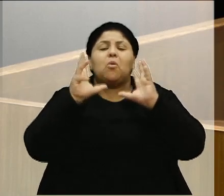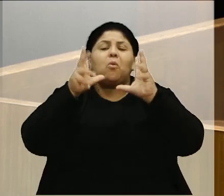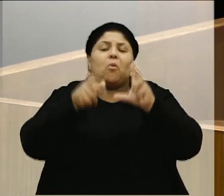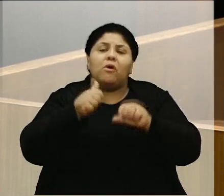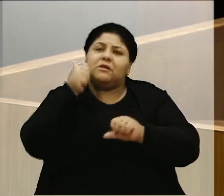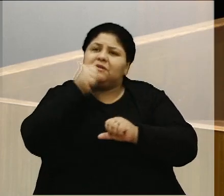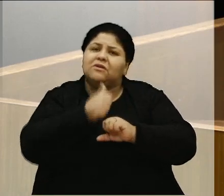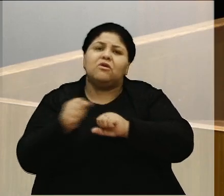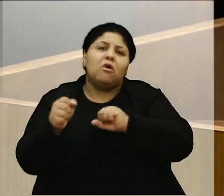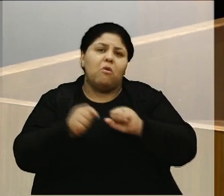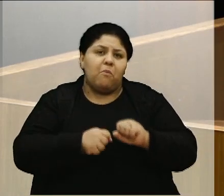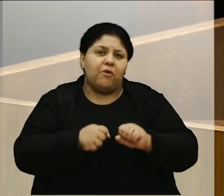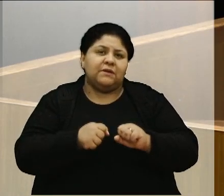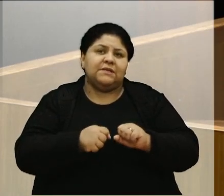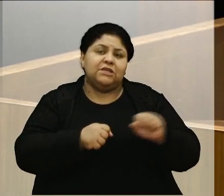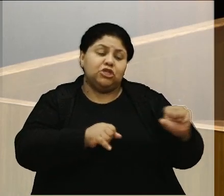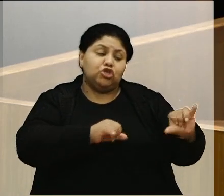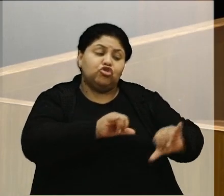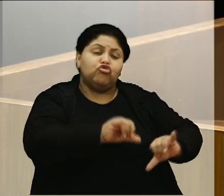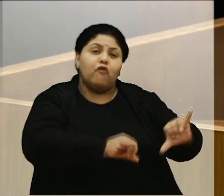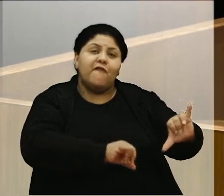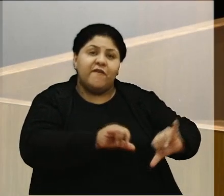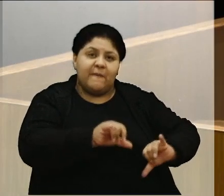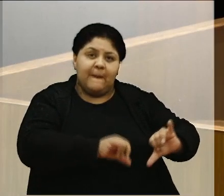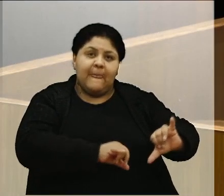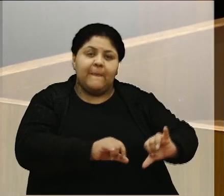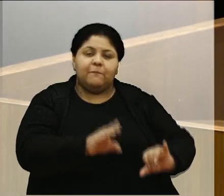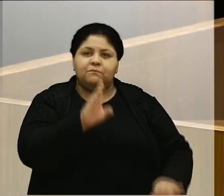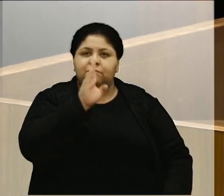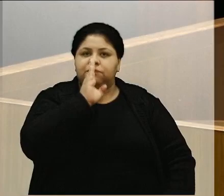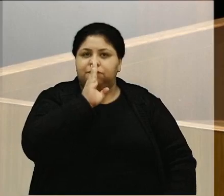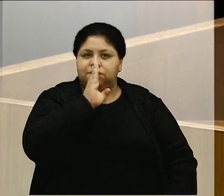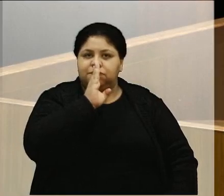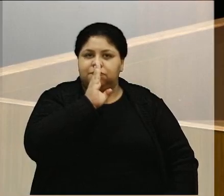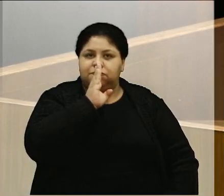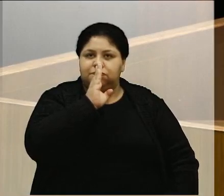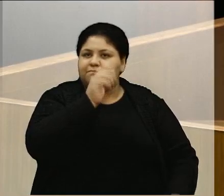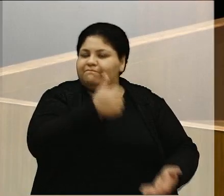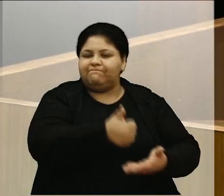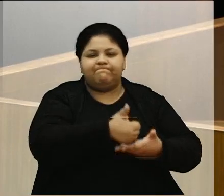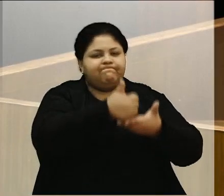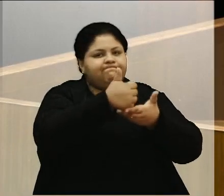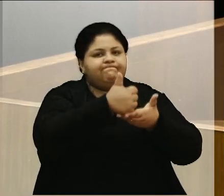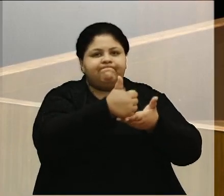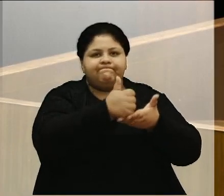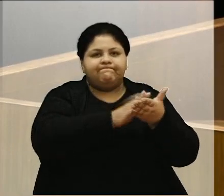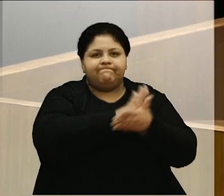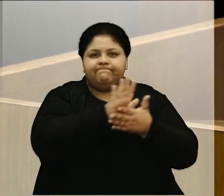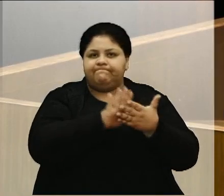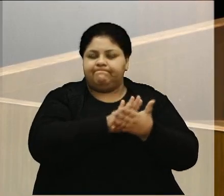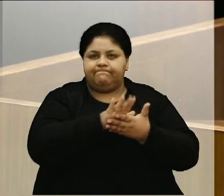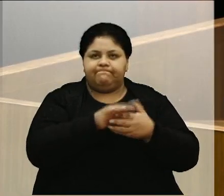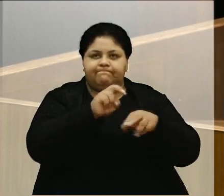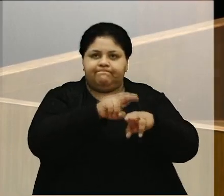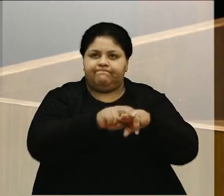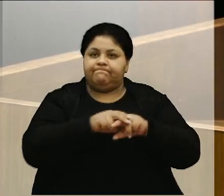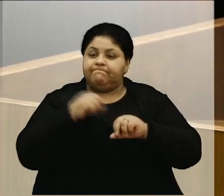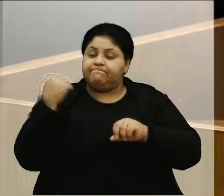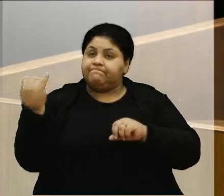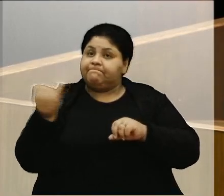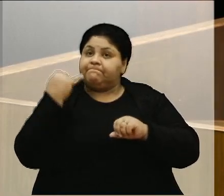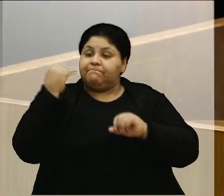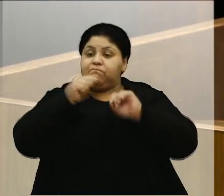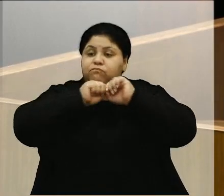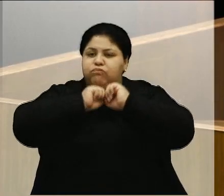ainda podem estar sofrendo em silêncio, sem amparo e sem ajuda? Por isso, da importância de ampliarmos